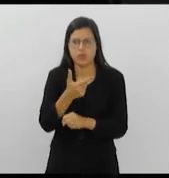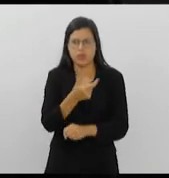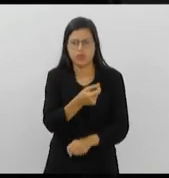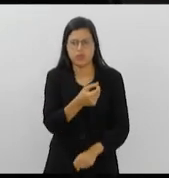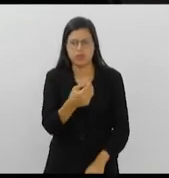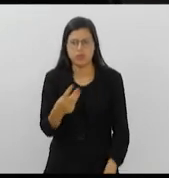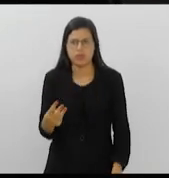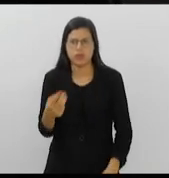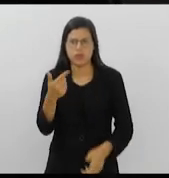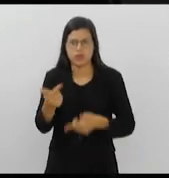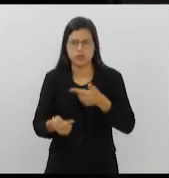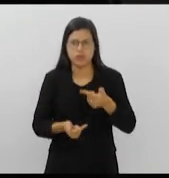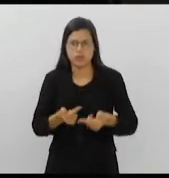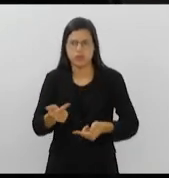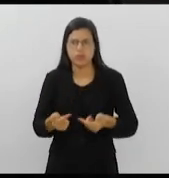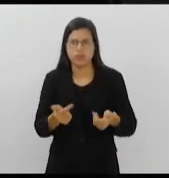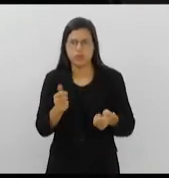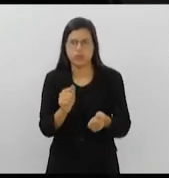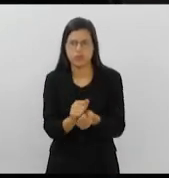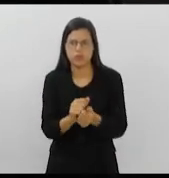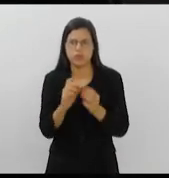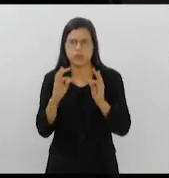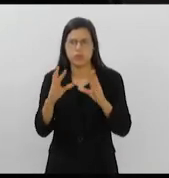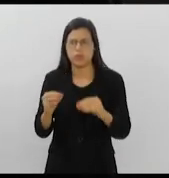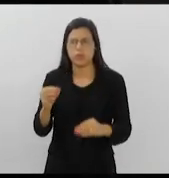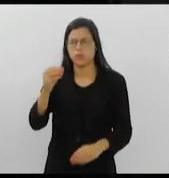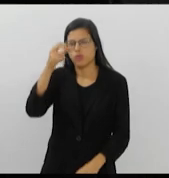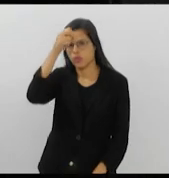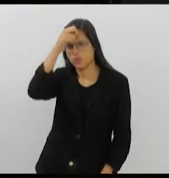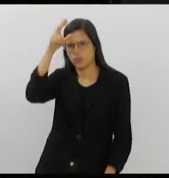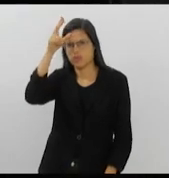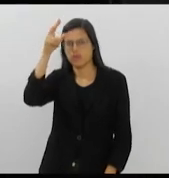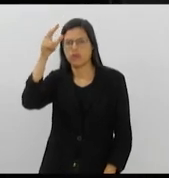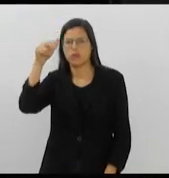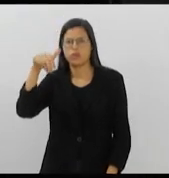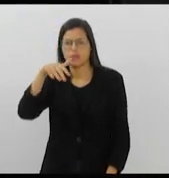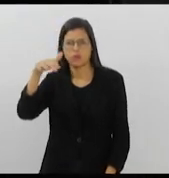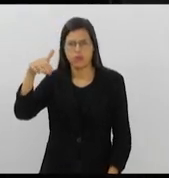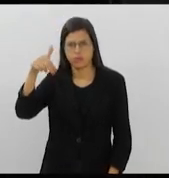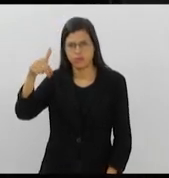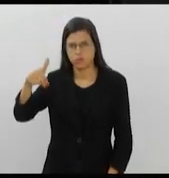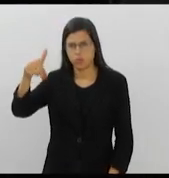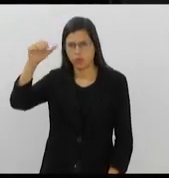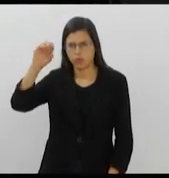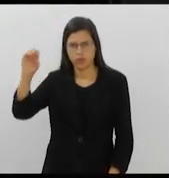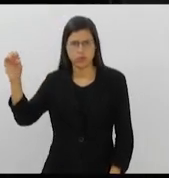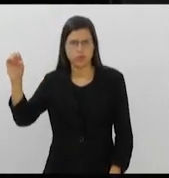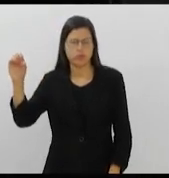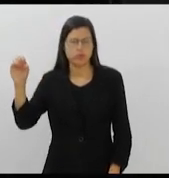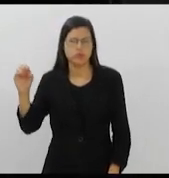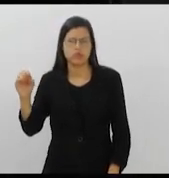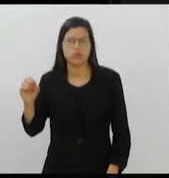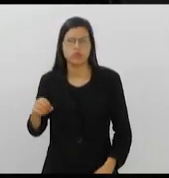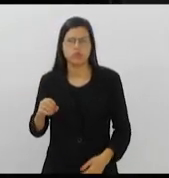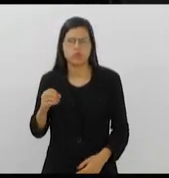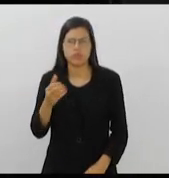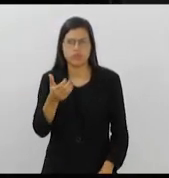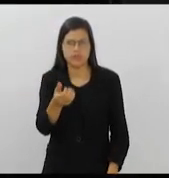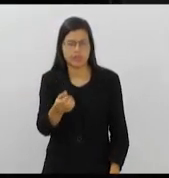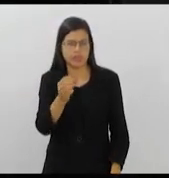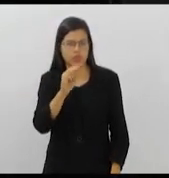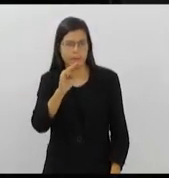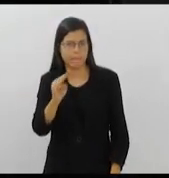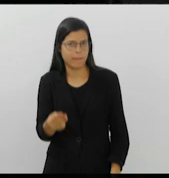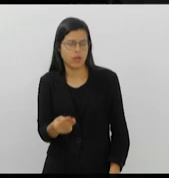num trabalho conjunto com todos os prefeitos da região noroeste fluminense, onde foi destinado 6 milhões de